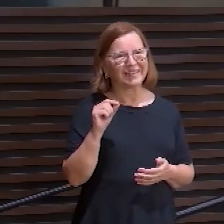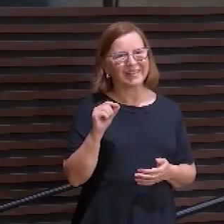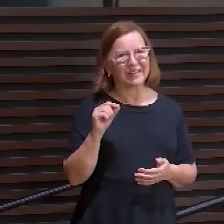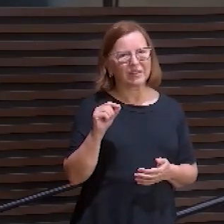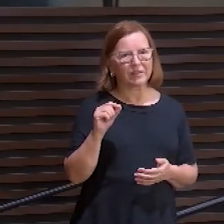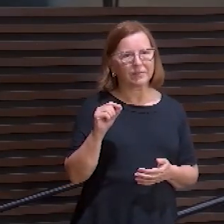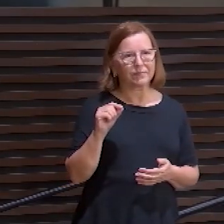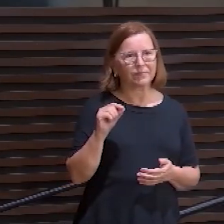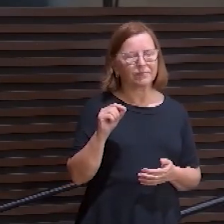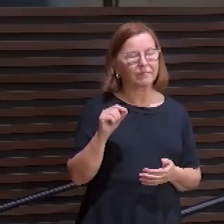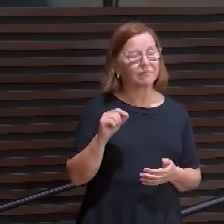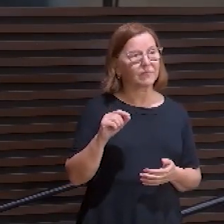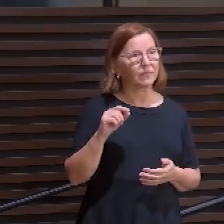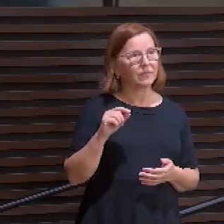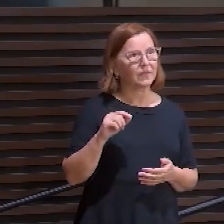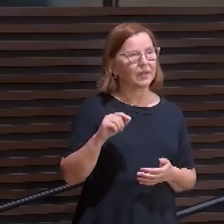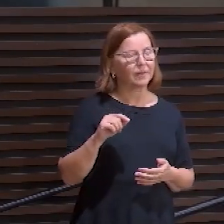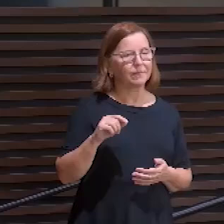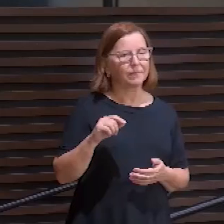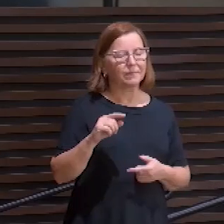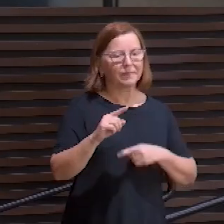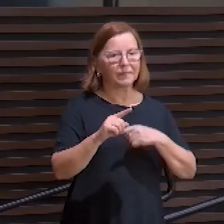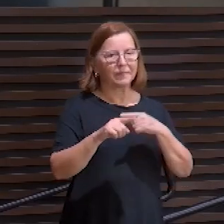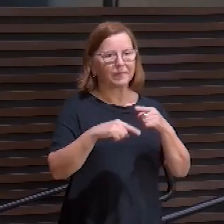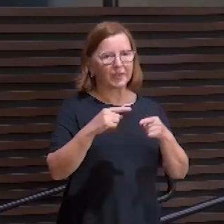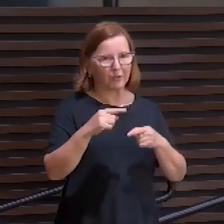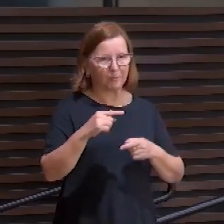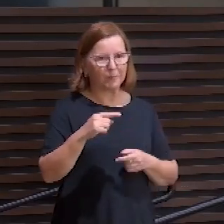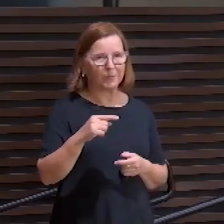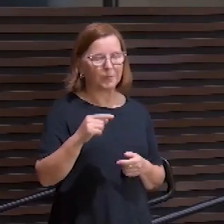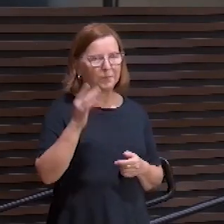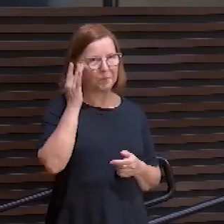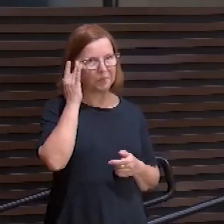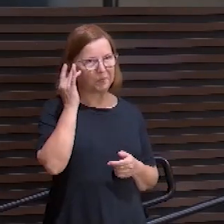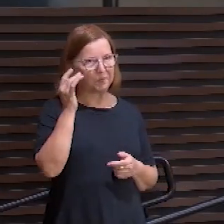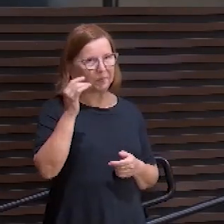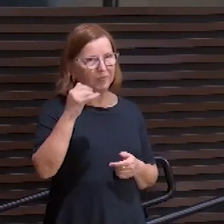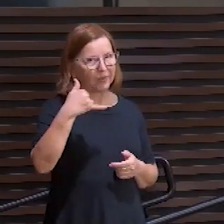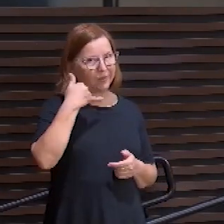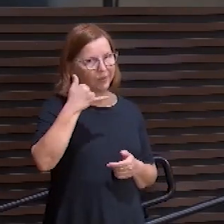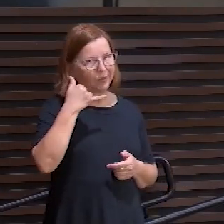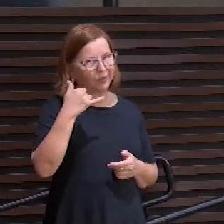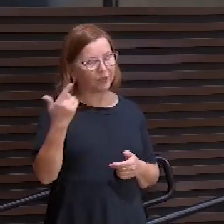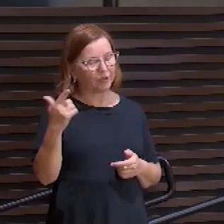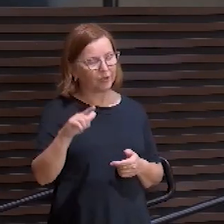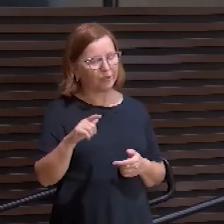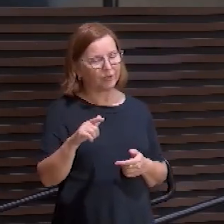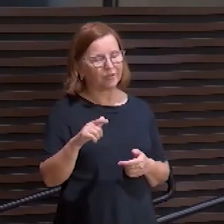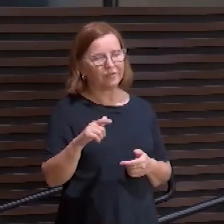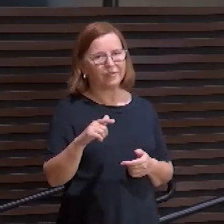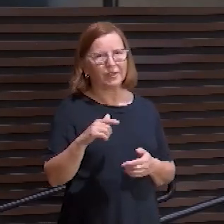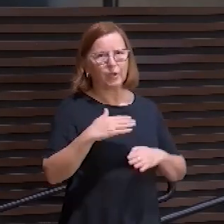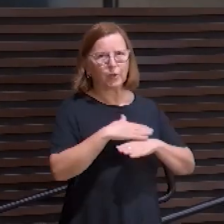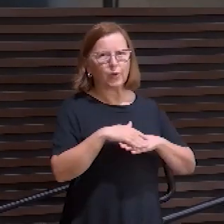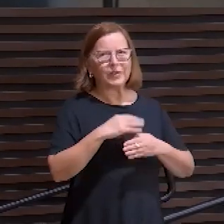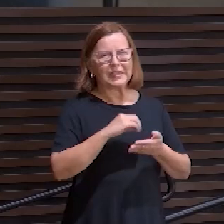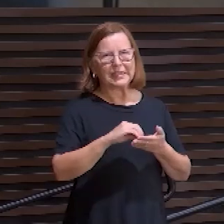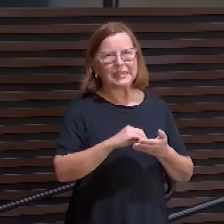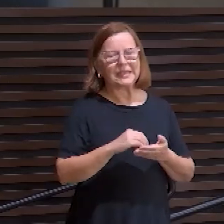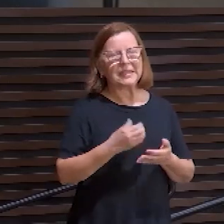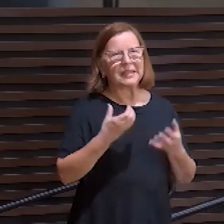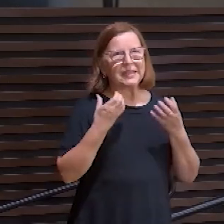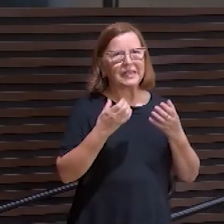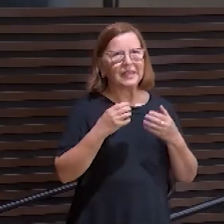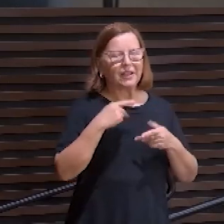No outro dia ele liga de novo e fala com a secretária, eu queria